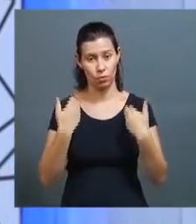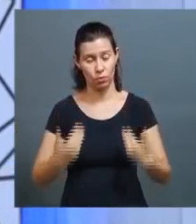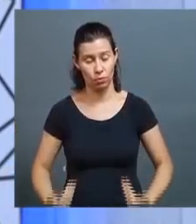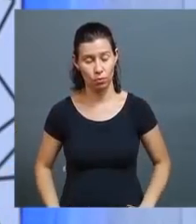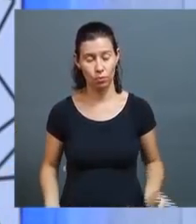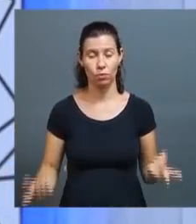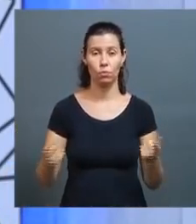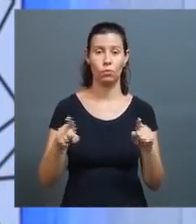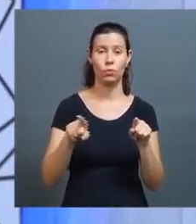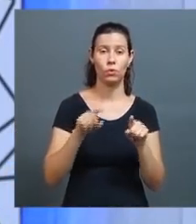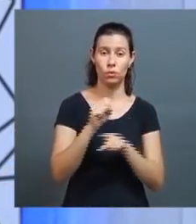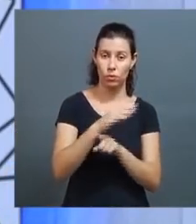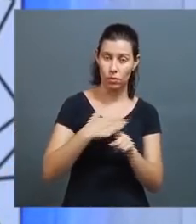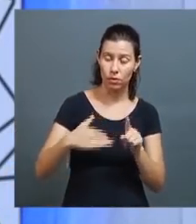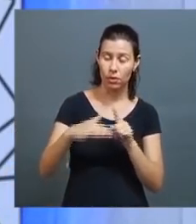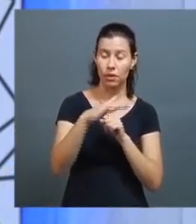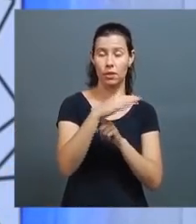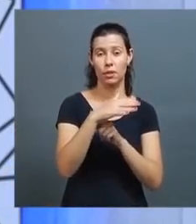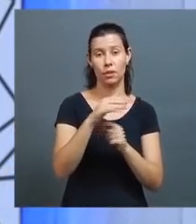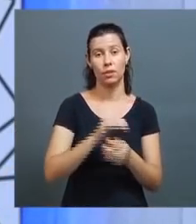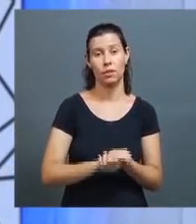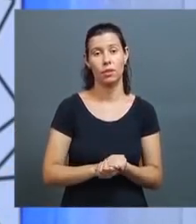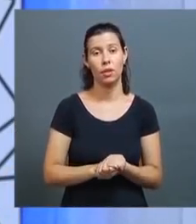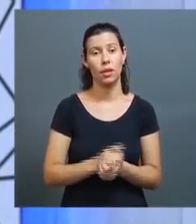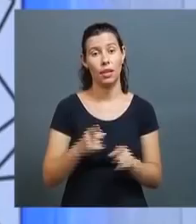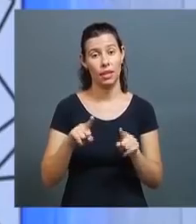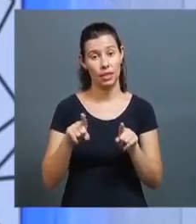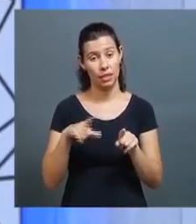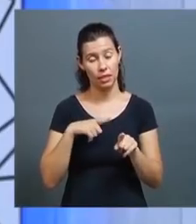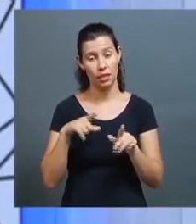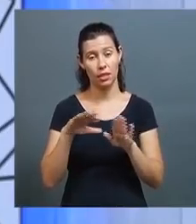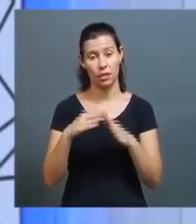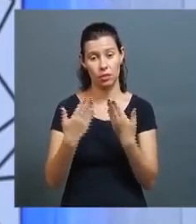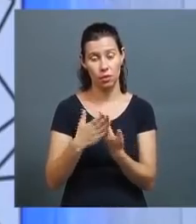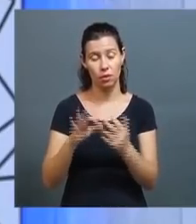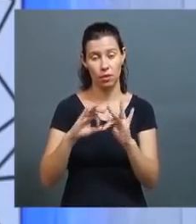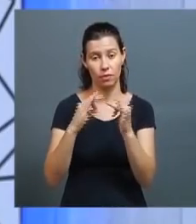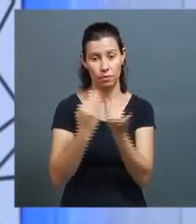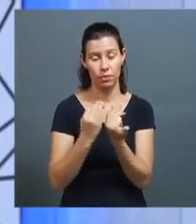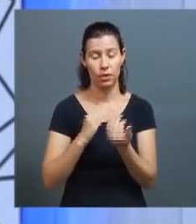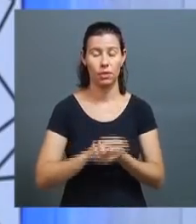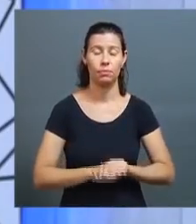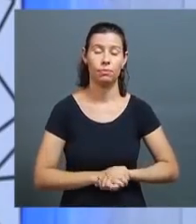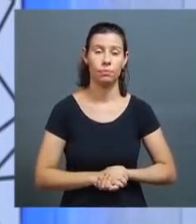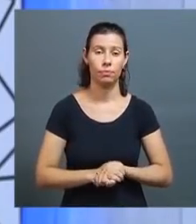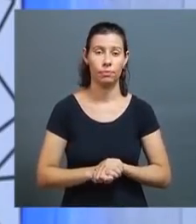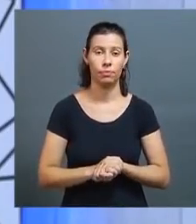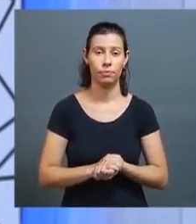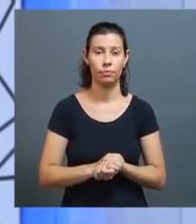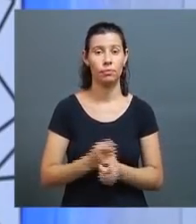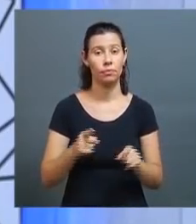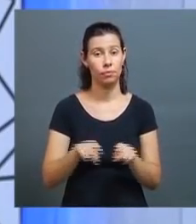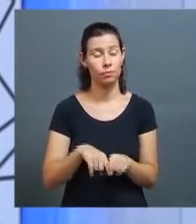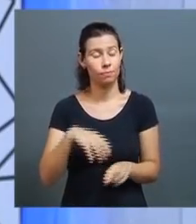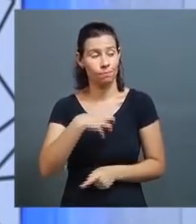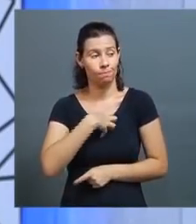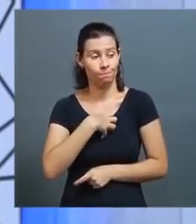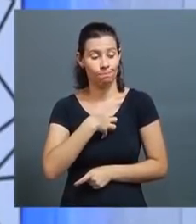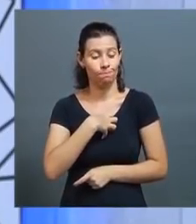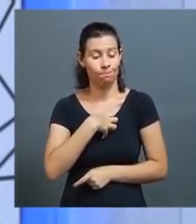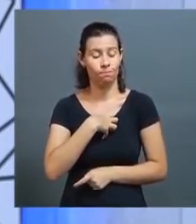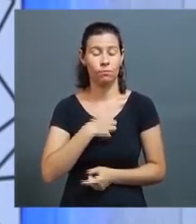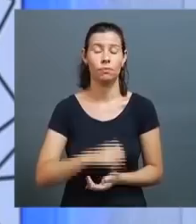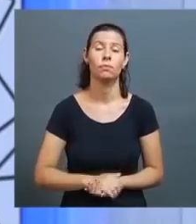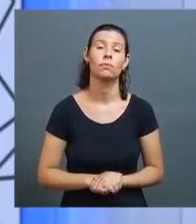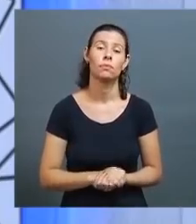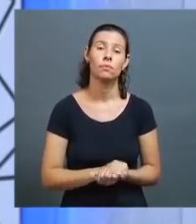fatores sociais, que aí entra a escola, entra a família, né? E questões emocionais também. Então, é